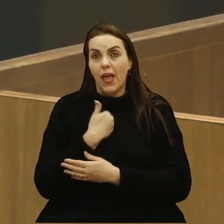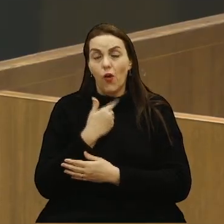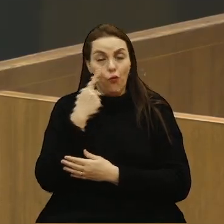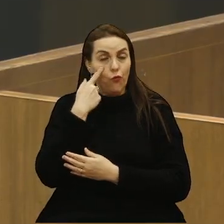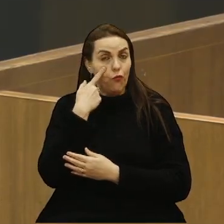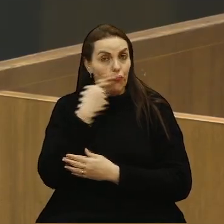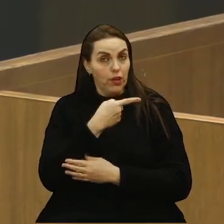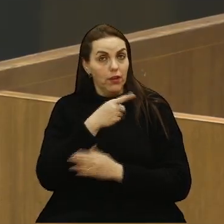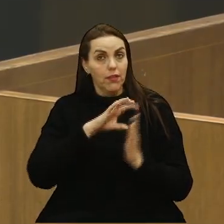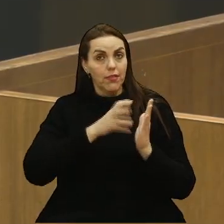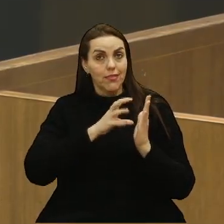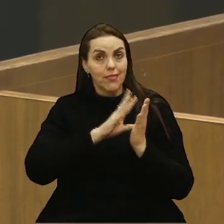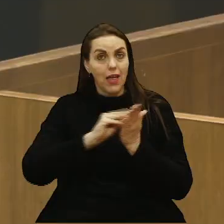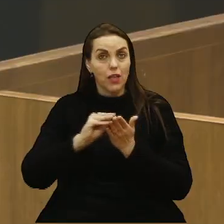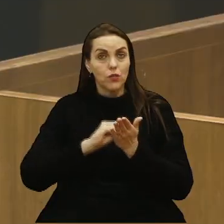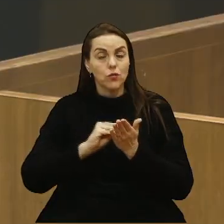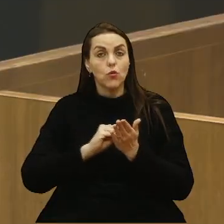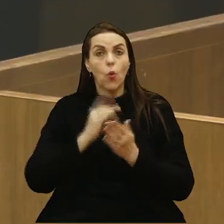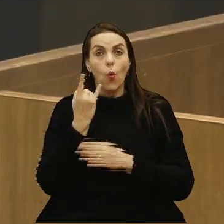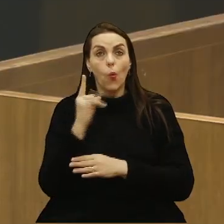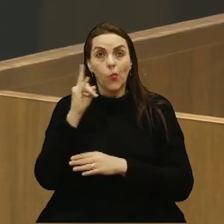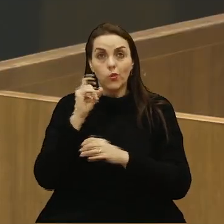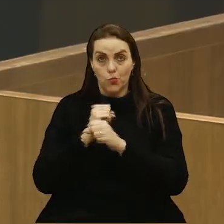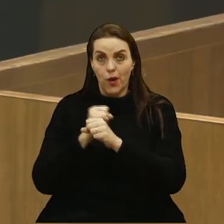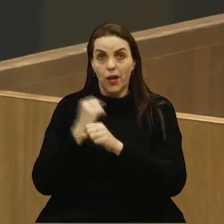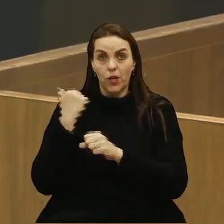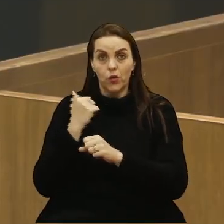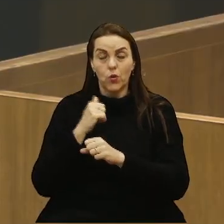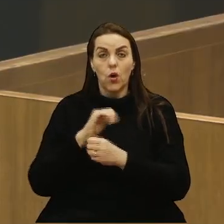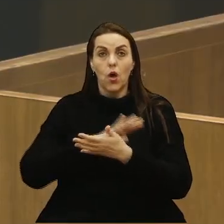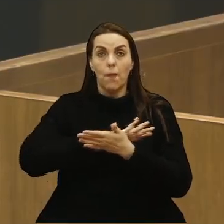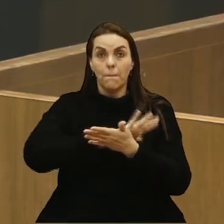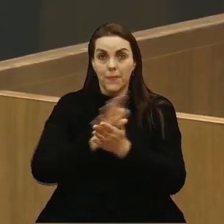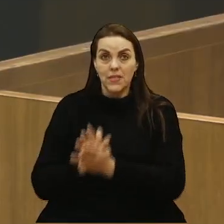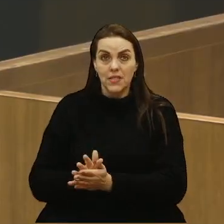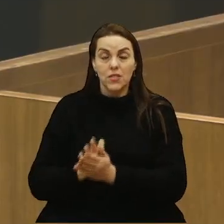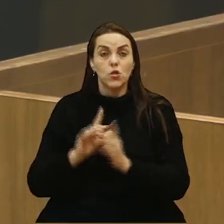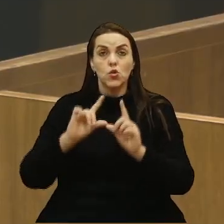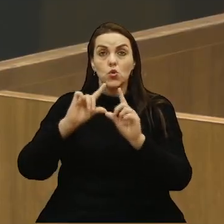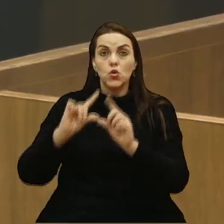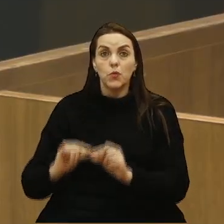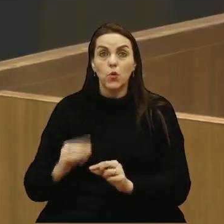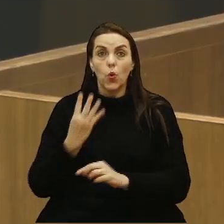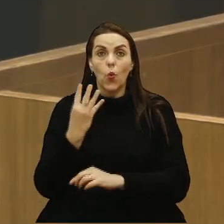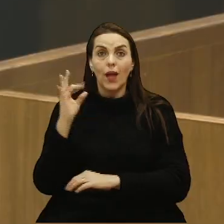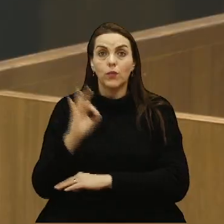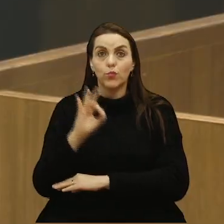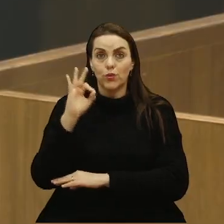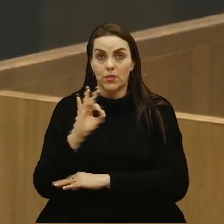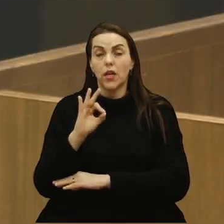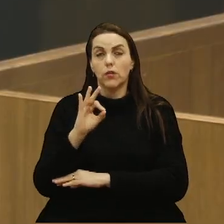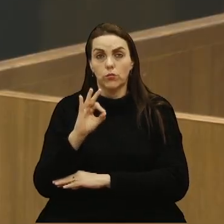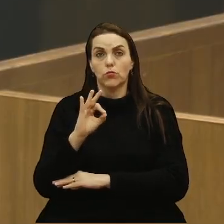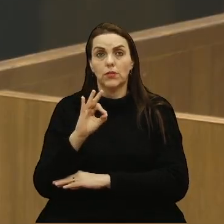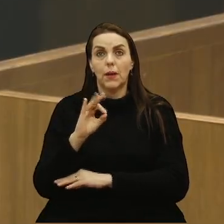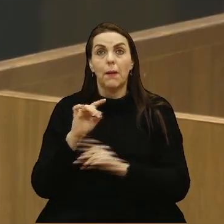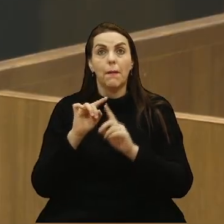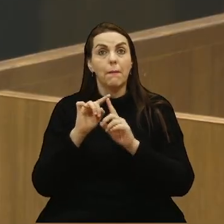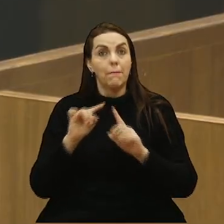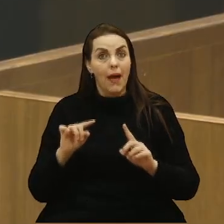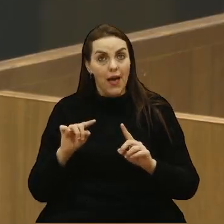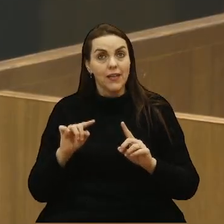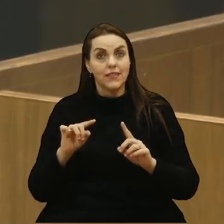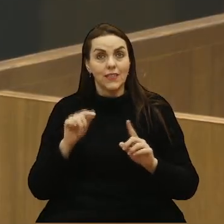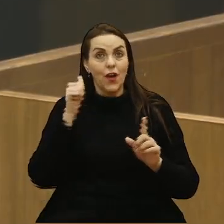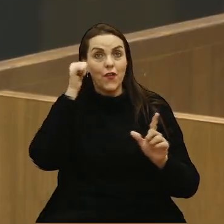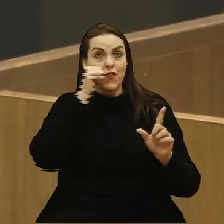dado, que no último ano o homicídio no Brasil diminuiu 4%. Os homicídios. Em compensação,